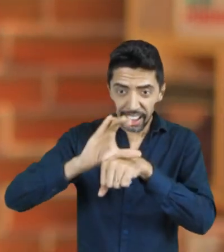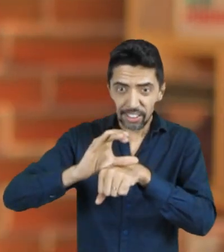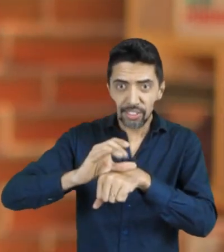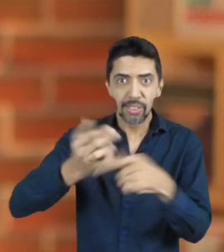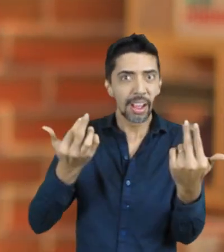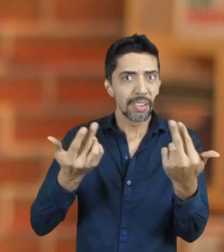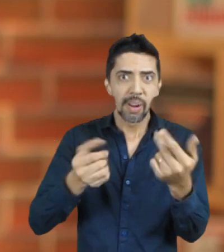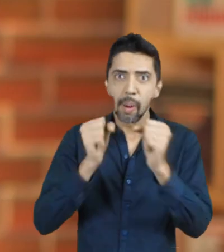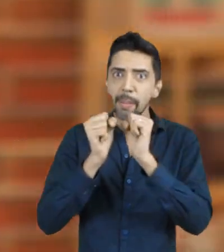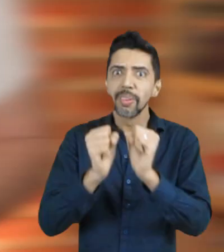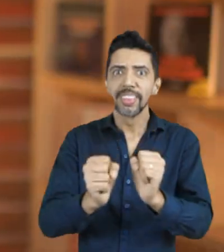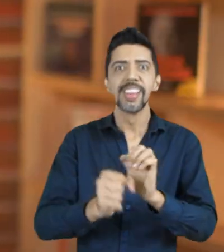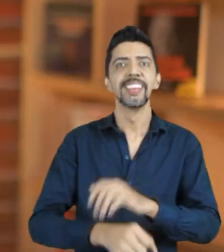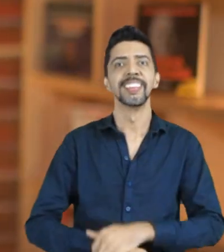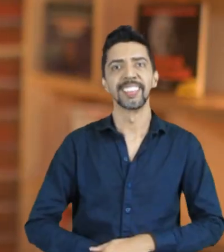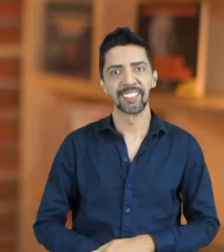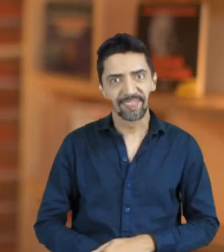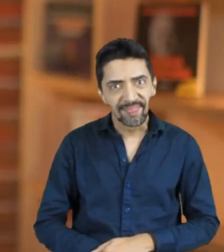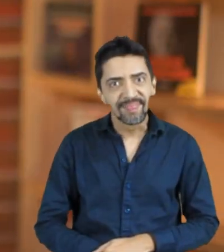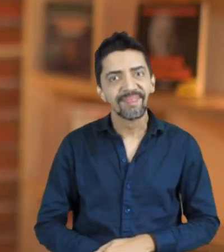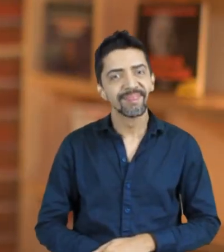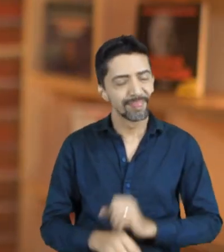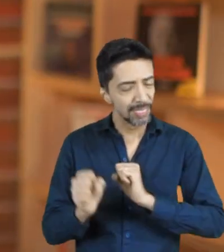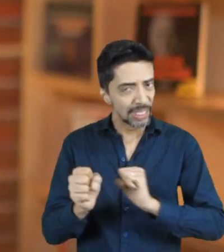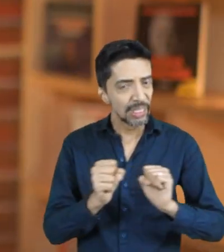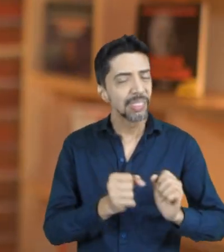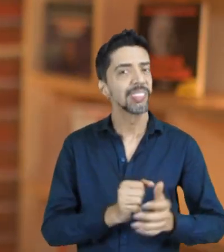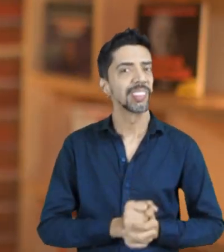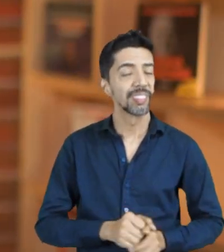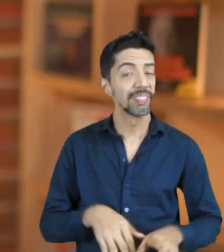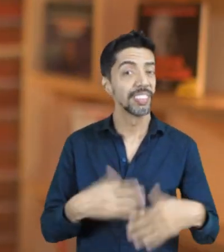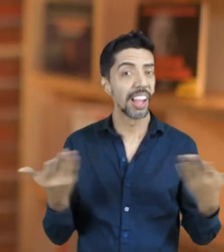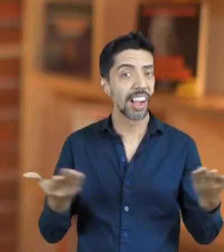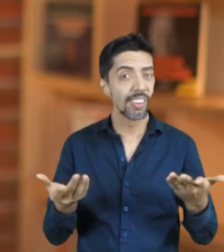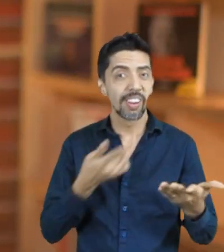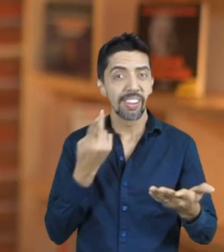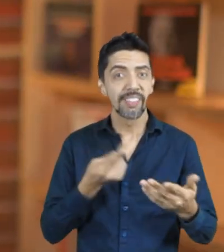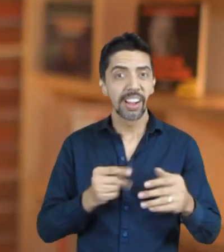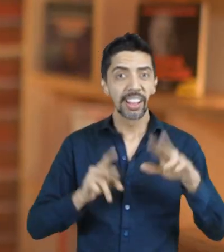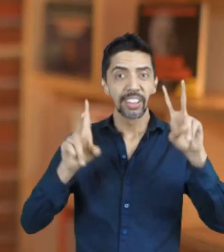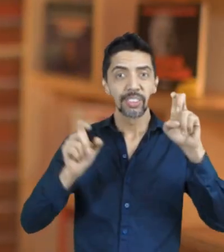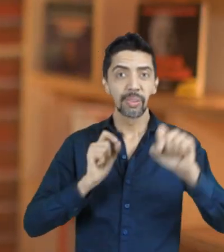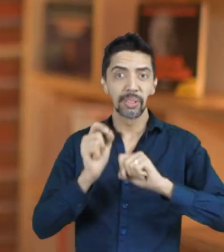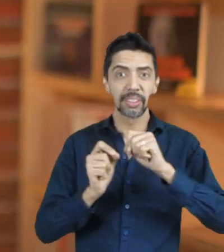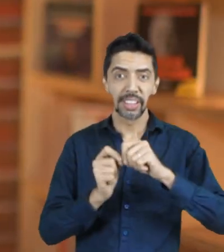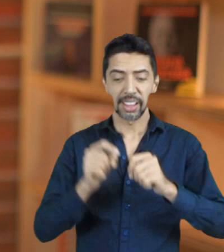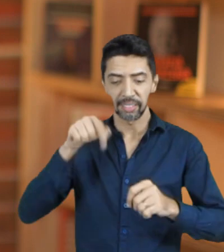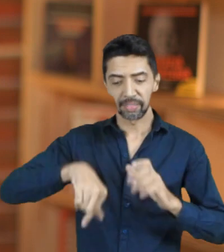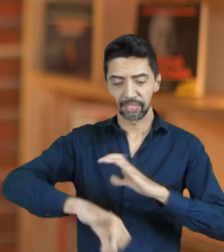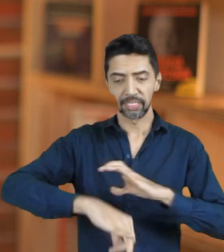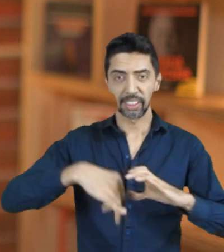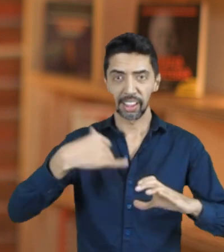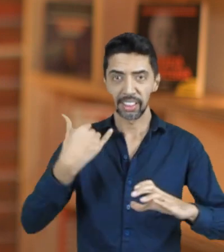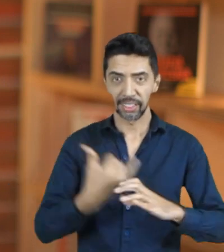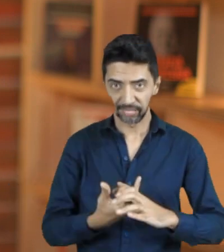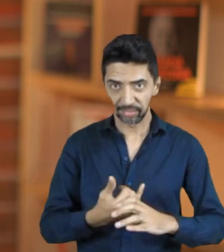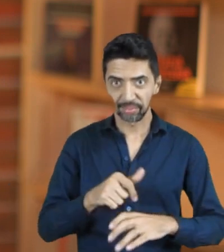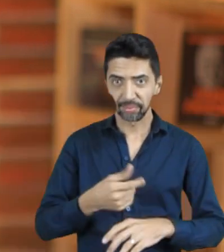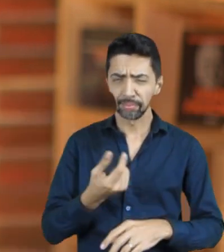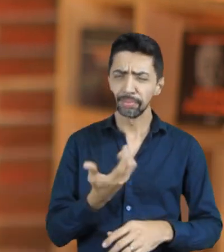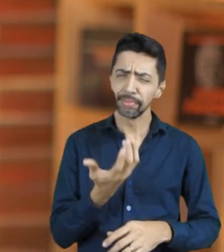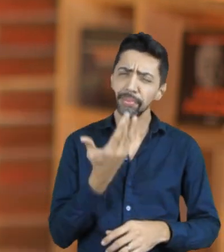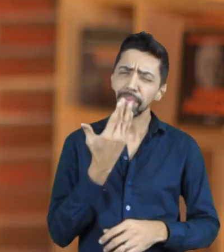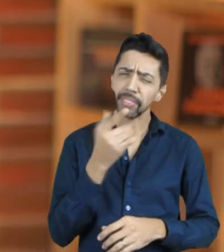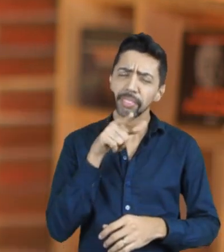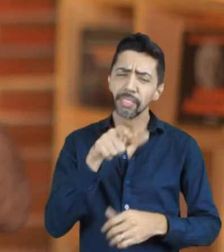é poder e por falar em limite o que eu quero mesmo é que você não tenha limite é aqui no canal gera a